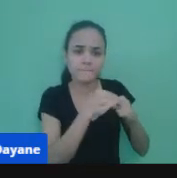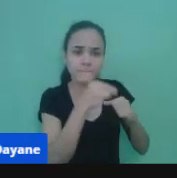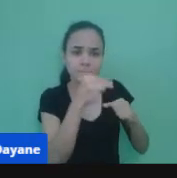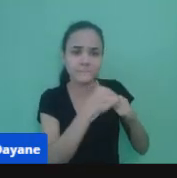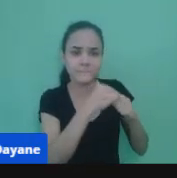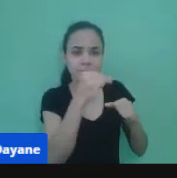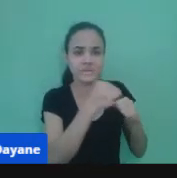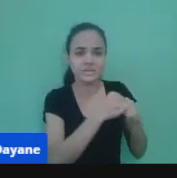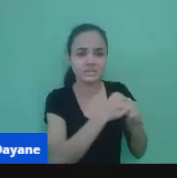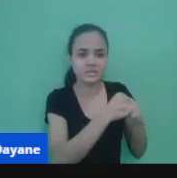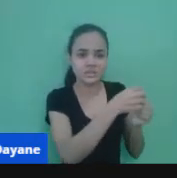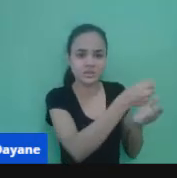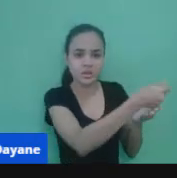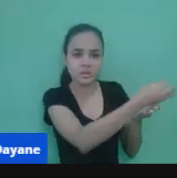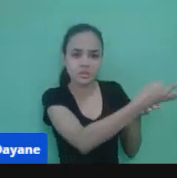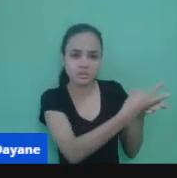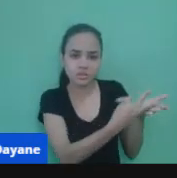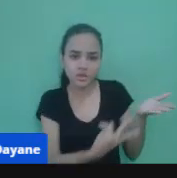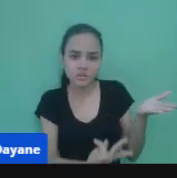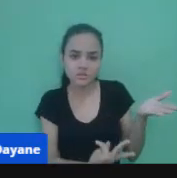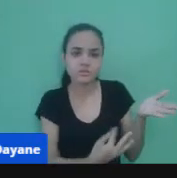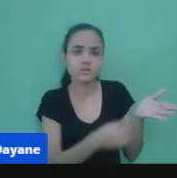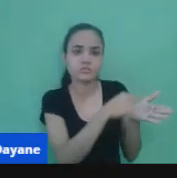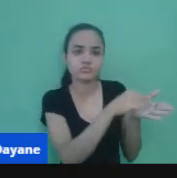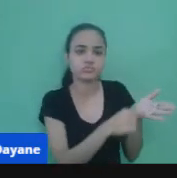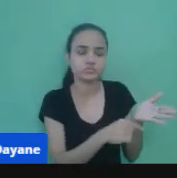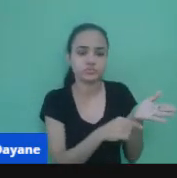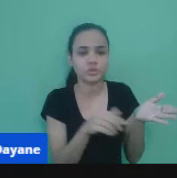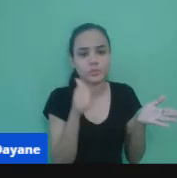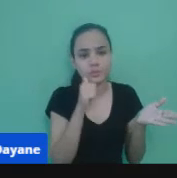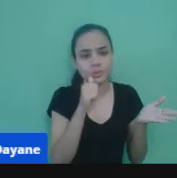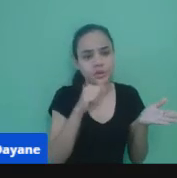que defendeu na Universidade Federal de